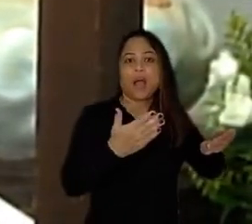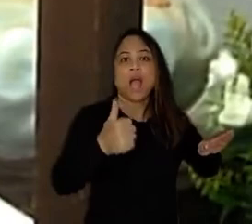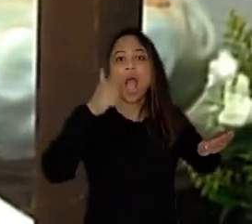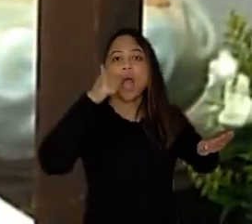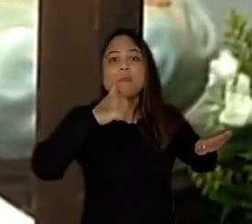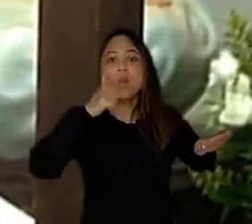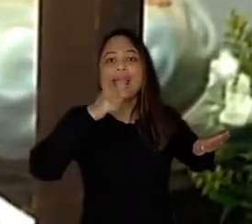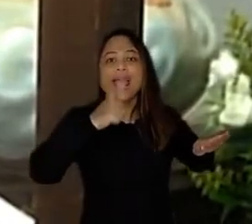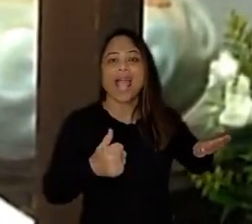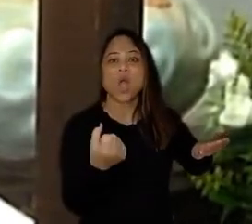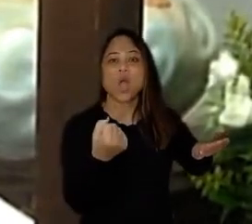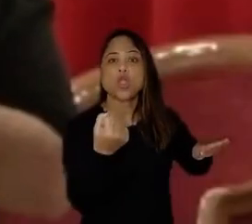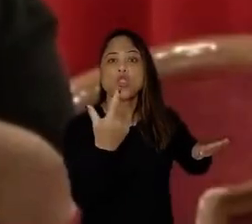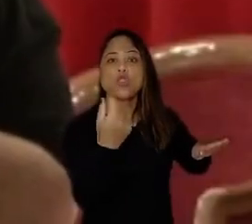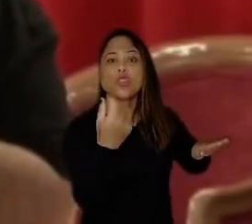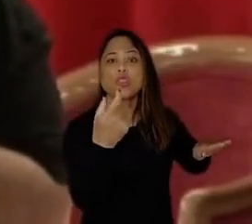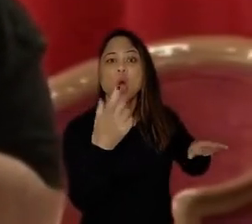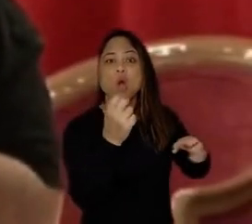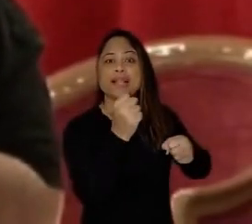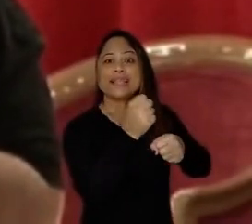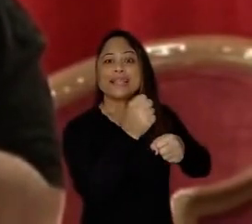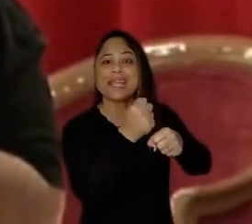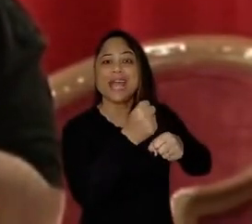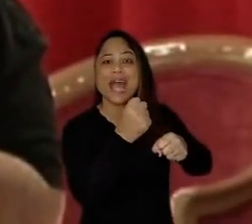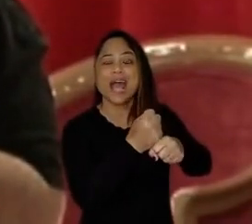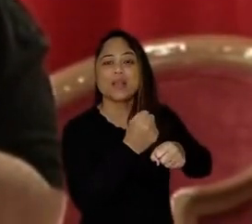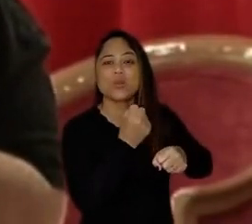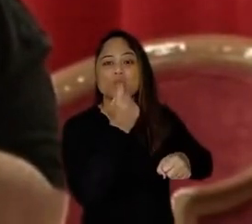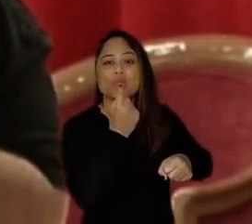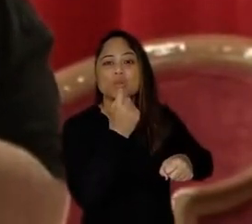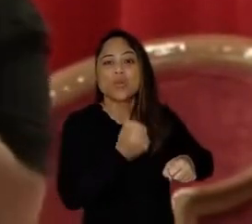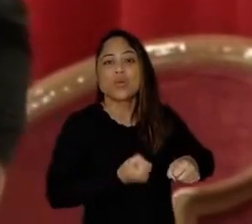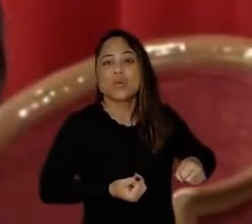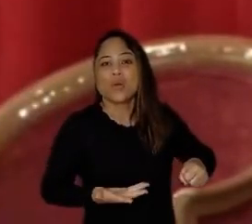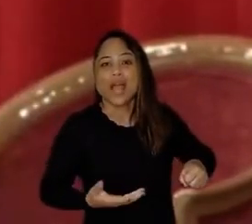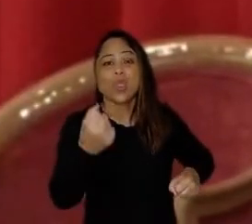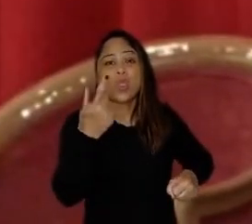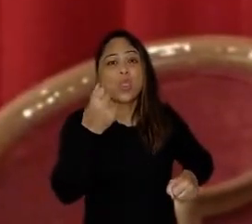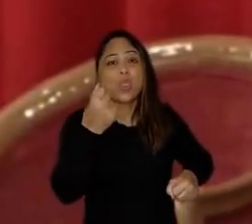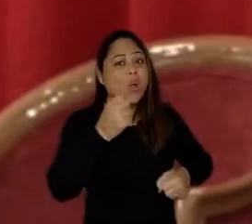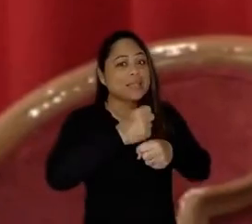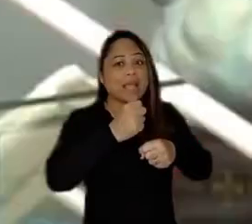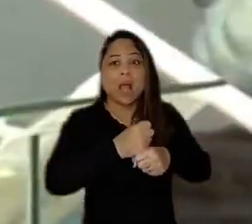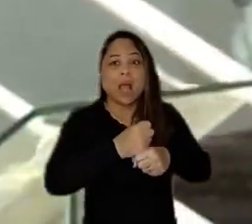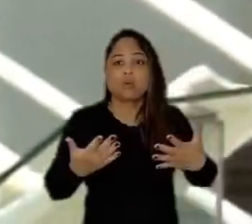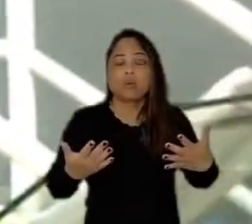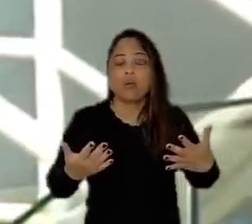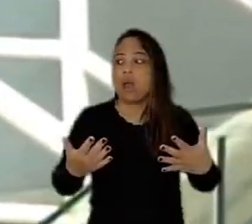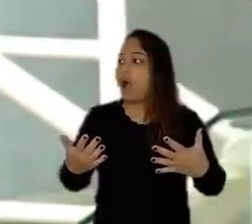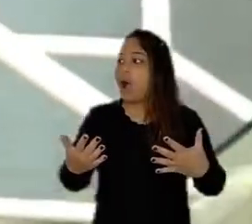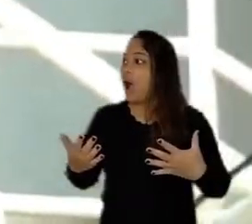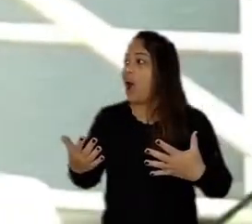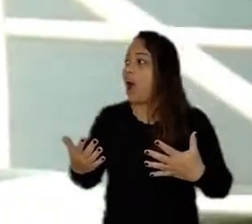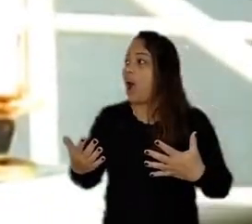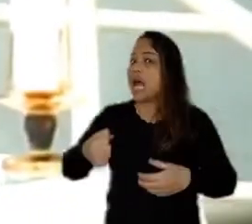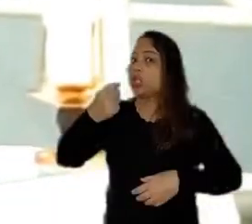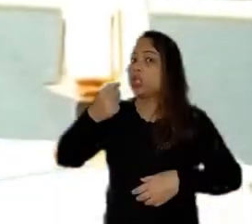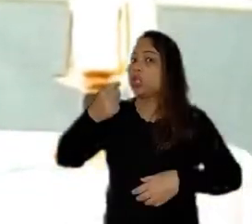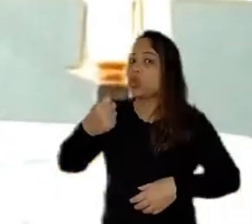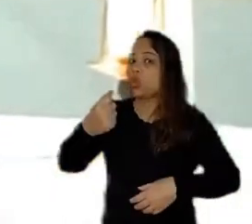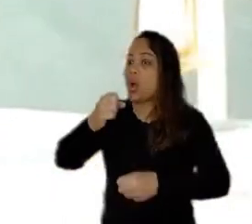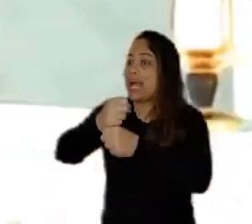uma menstruação de 12 anos. Diga para quem está do seu lado, 12